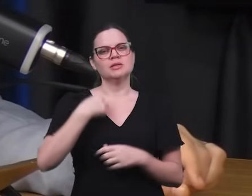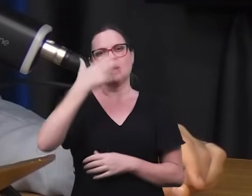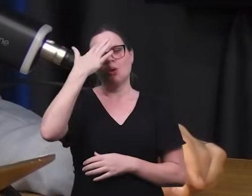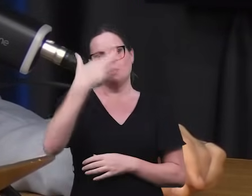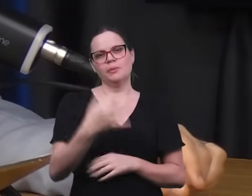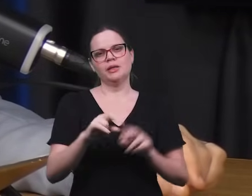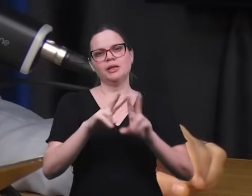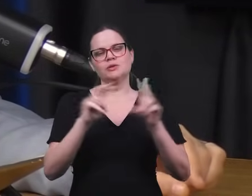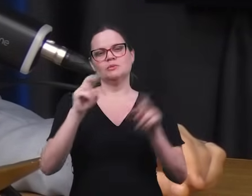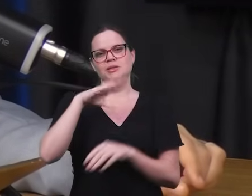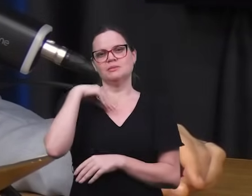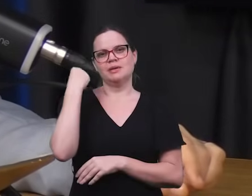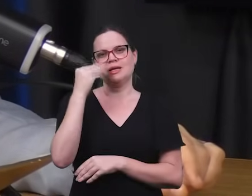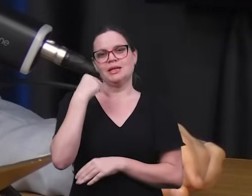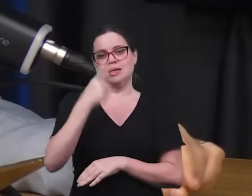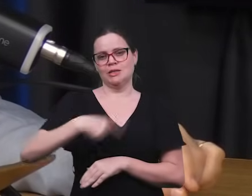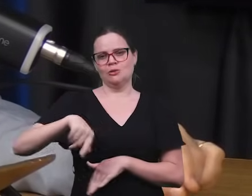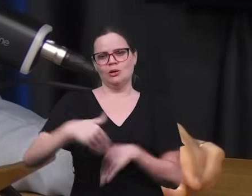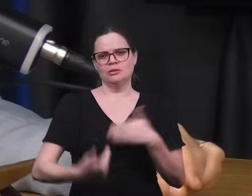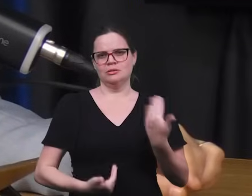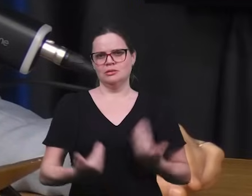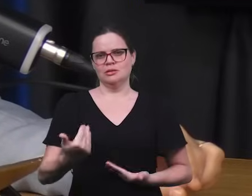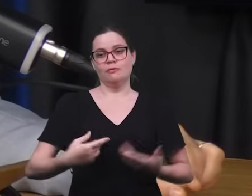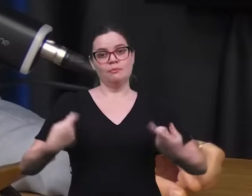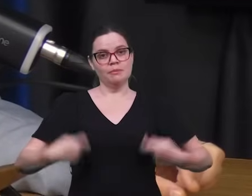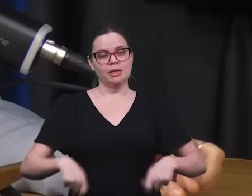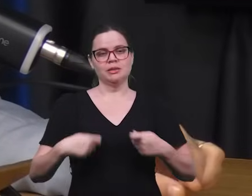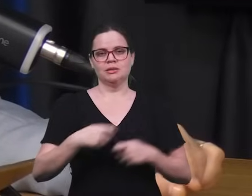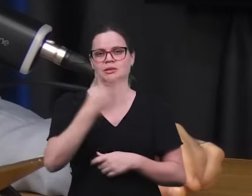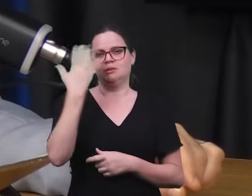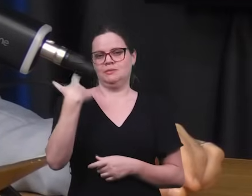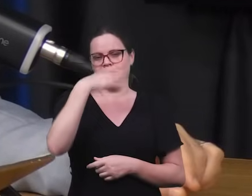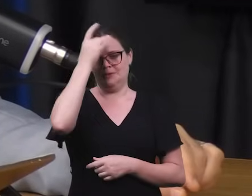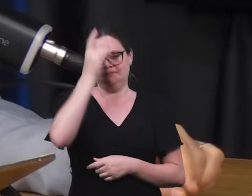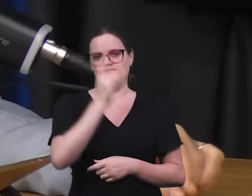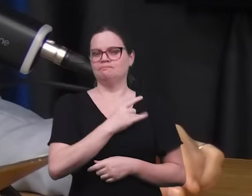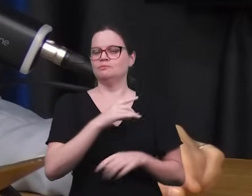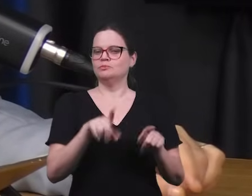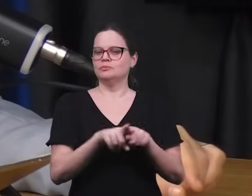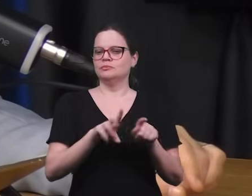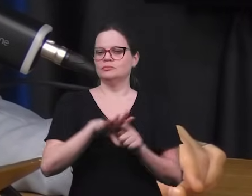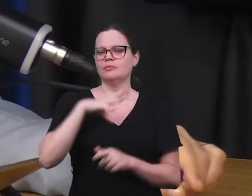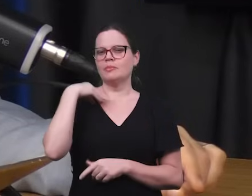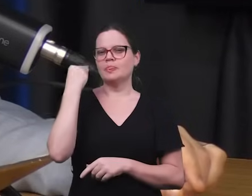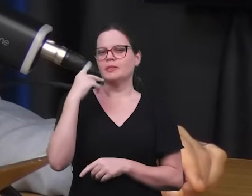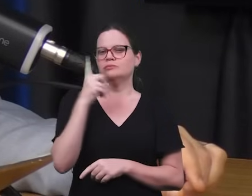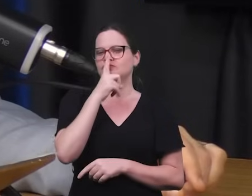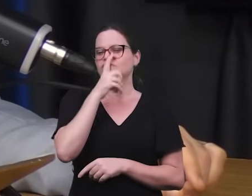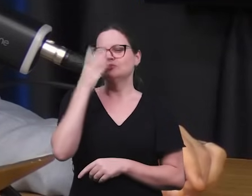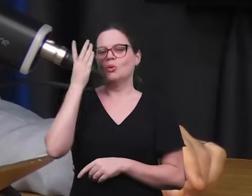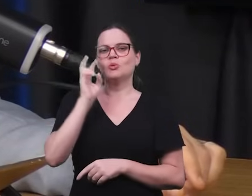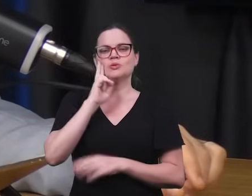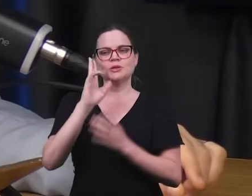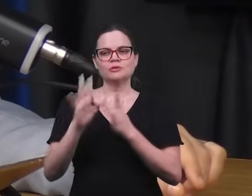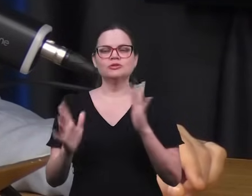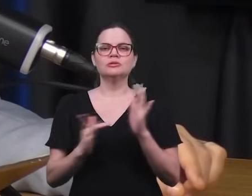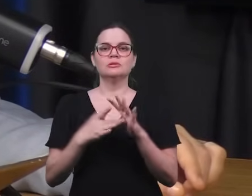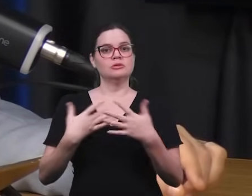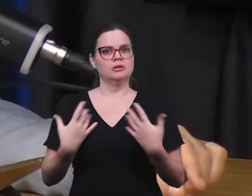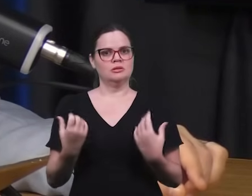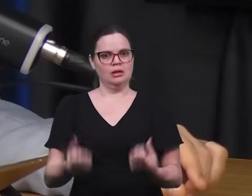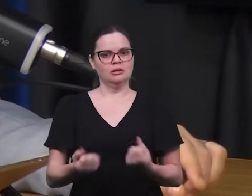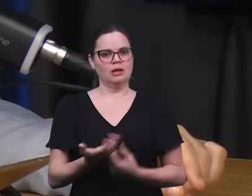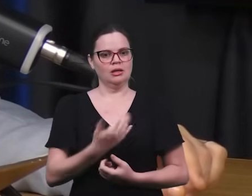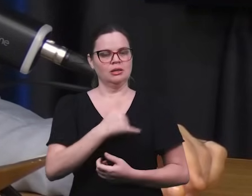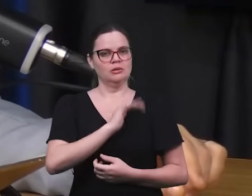da experiência do servo em ser batizado com o Espírito Santo, em ter um encontro com o Senhor Jesus e de ter